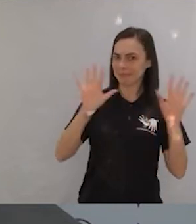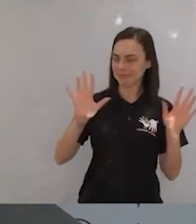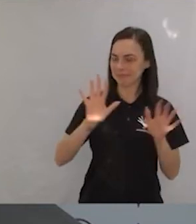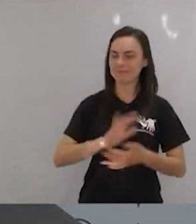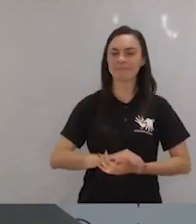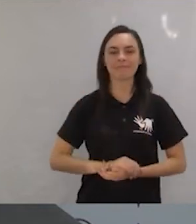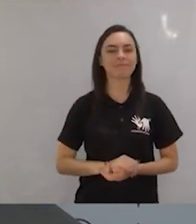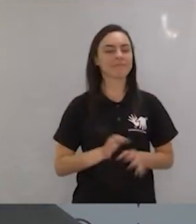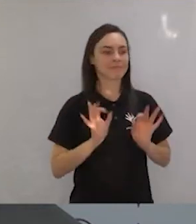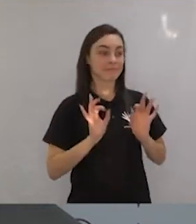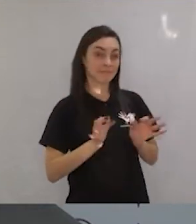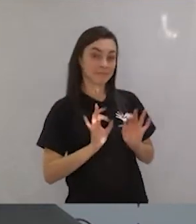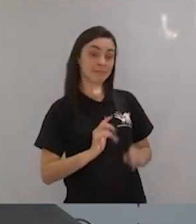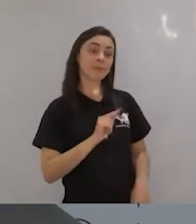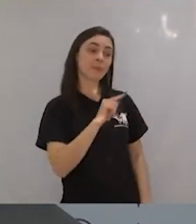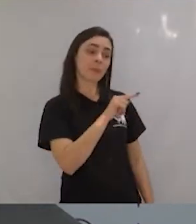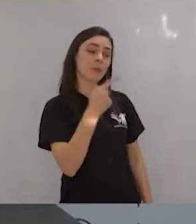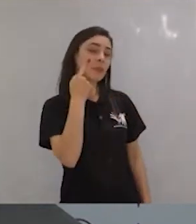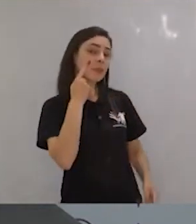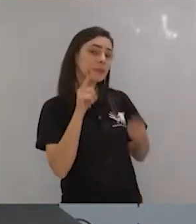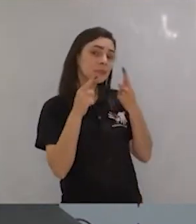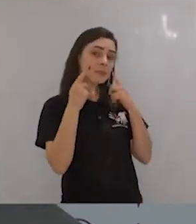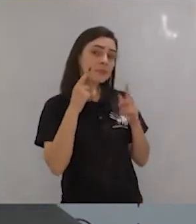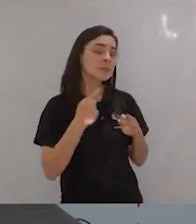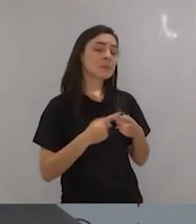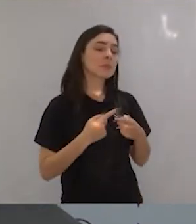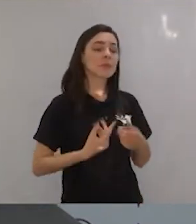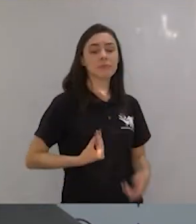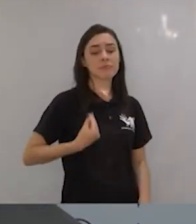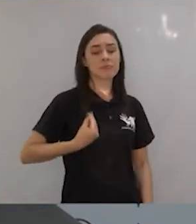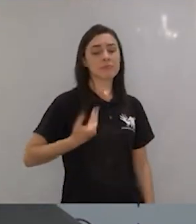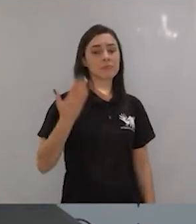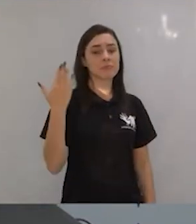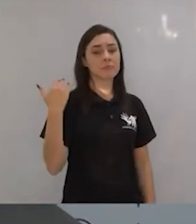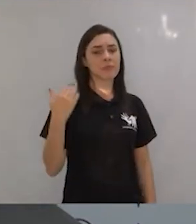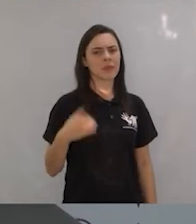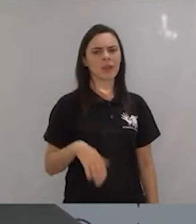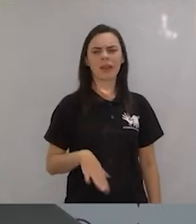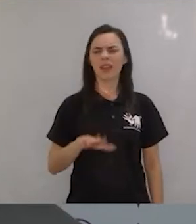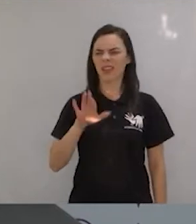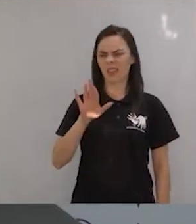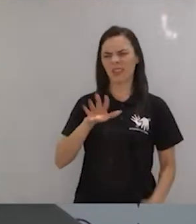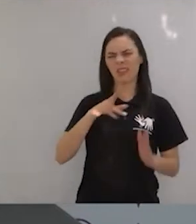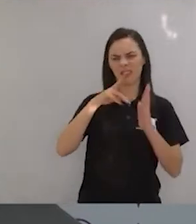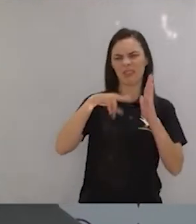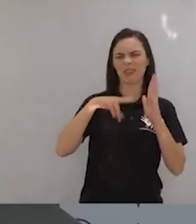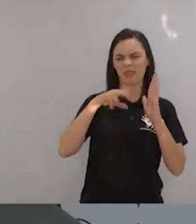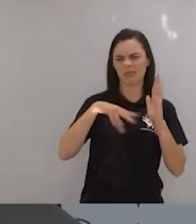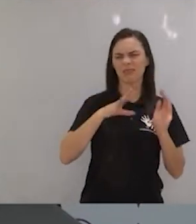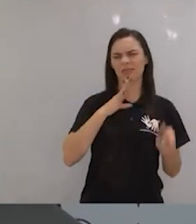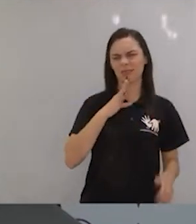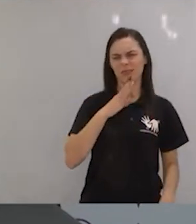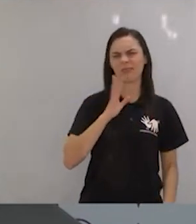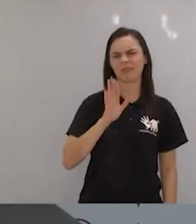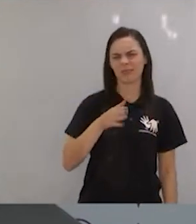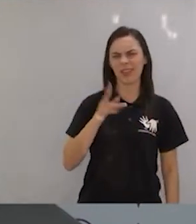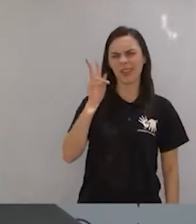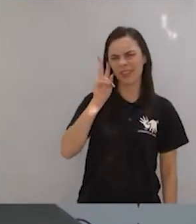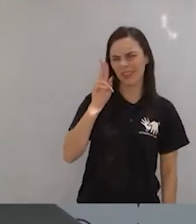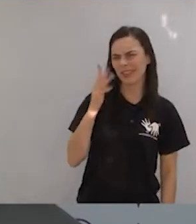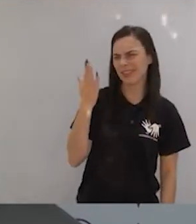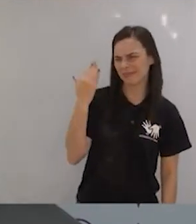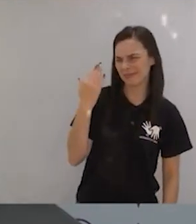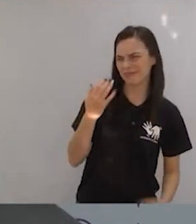né? Isso. Mas você vai ter que adivinhar porque você não estava aqui assistindo. Mas eu já li essa tirinha. Ah, do Haroldo?